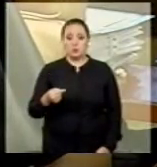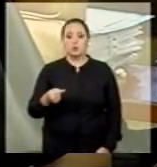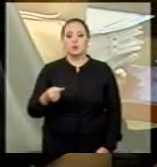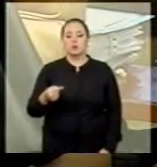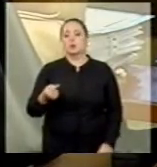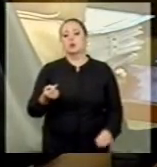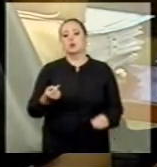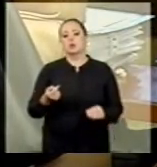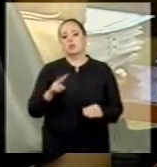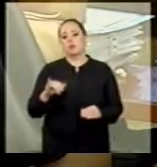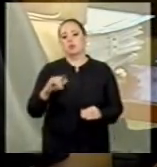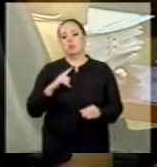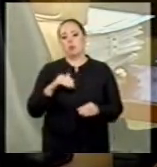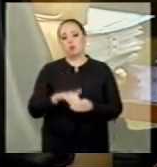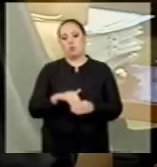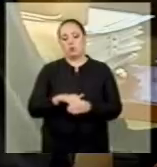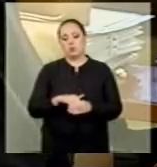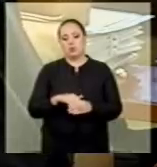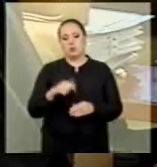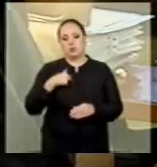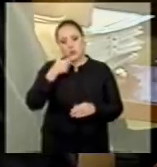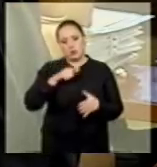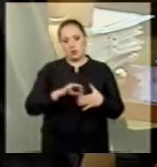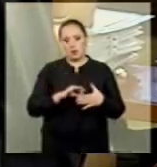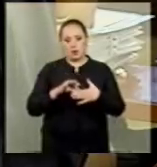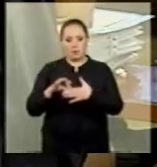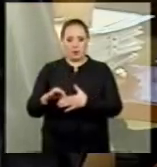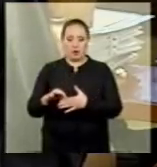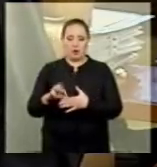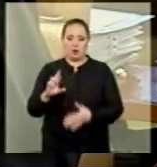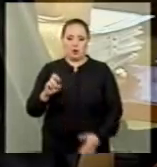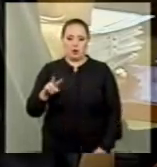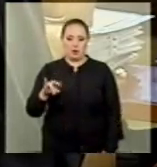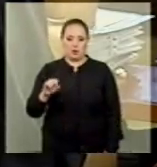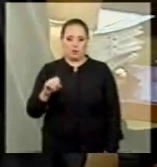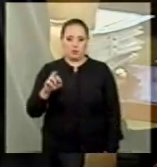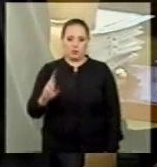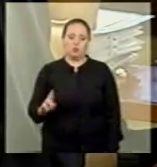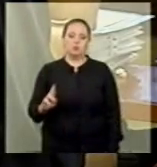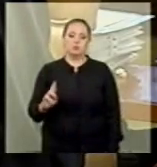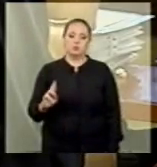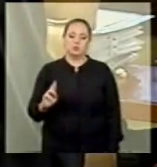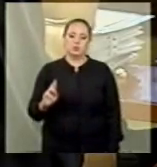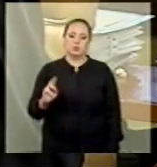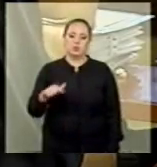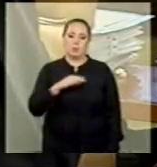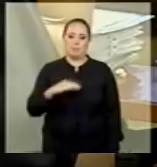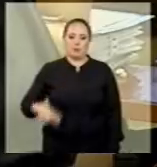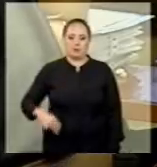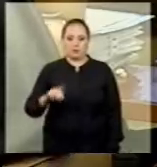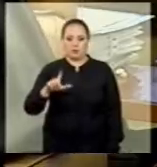respectivo voto para eu poder encaminhar ao revisor, meu digno revisor, ministro